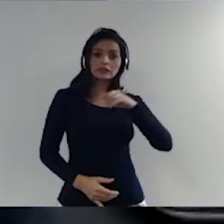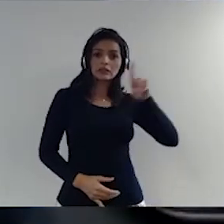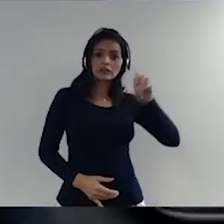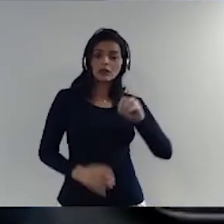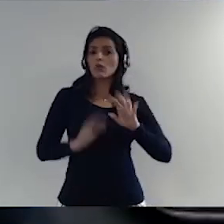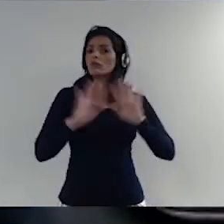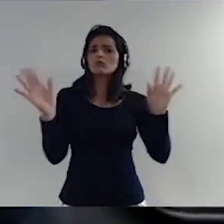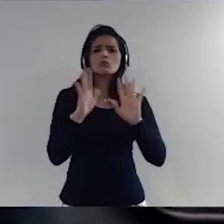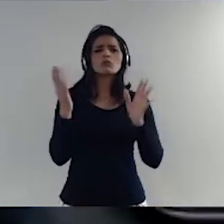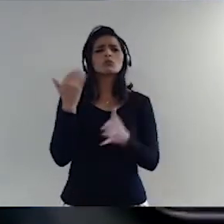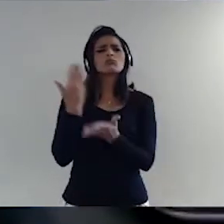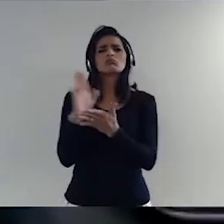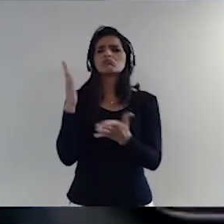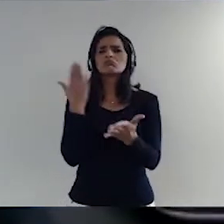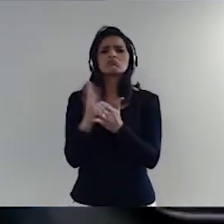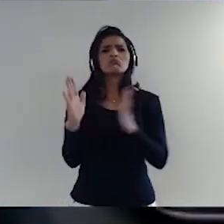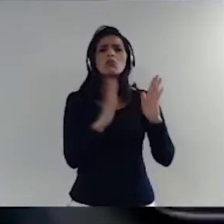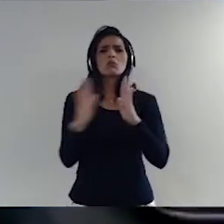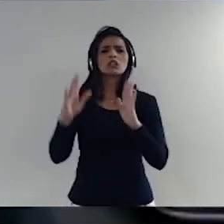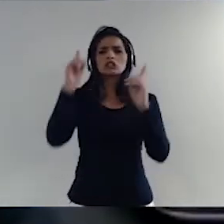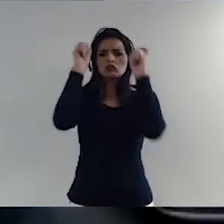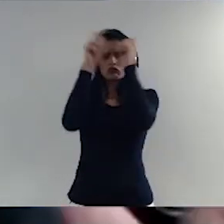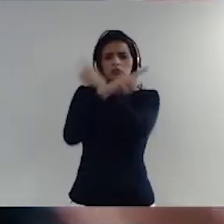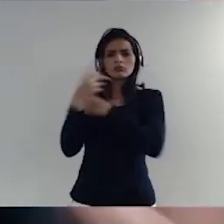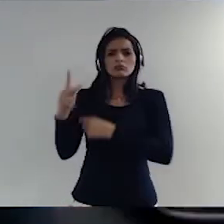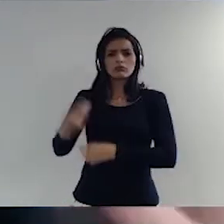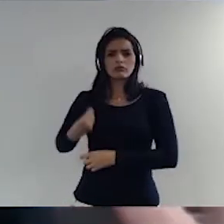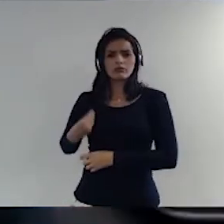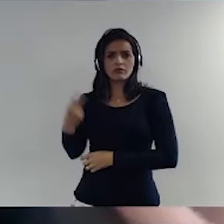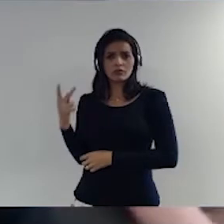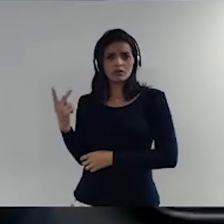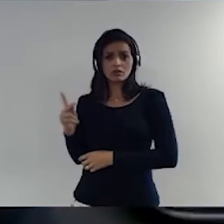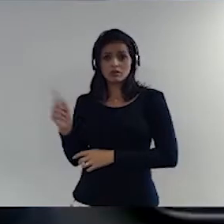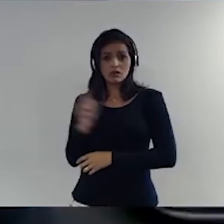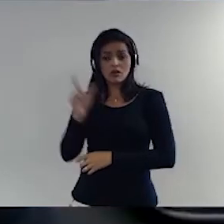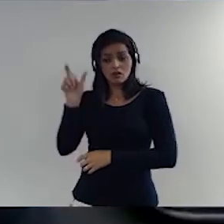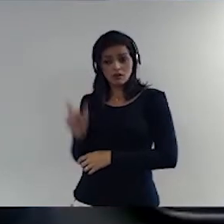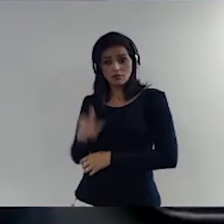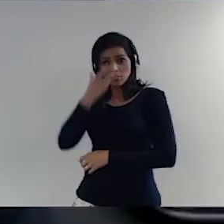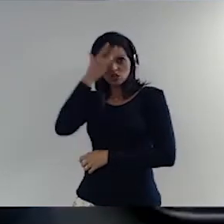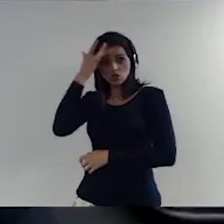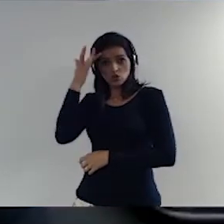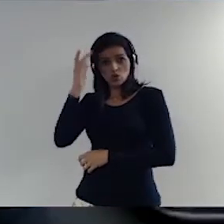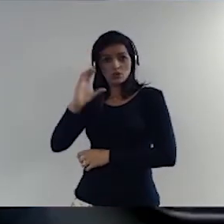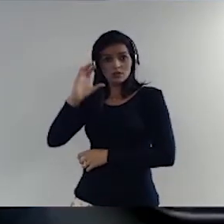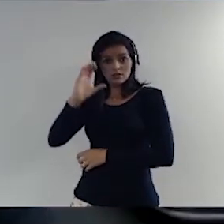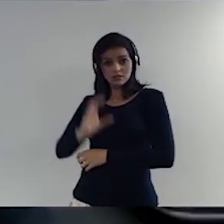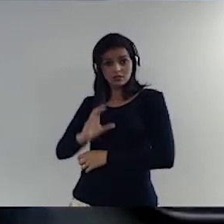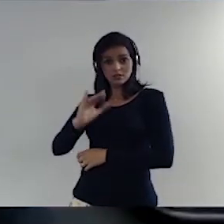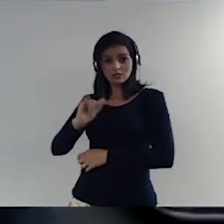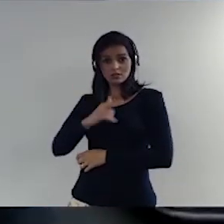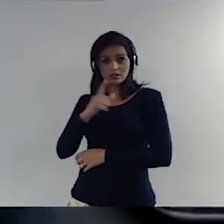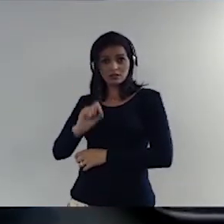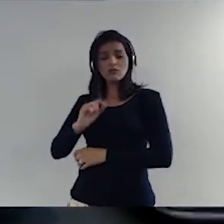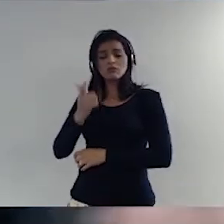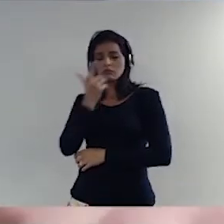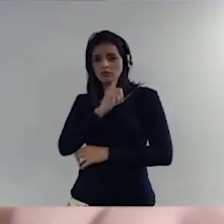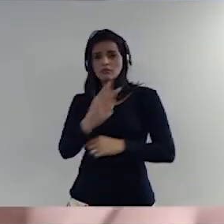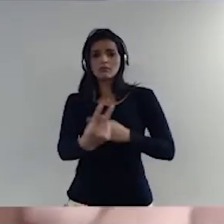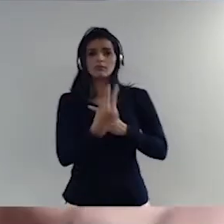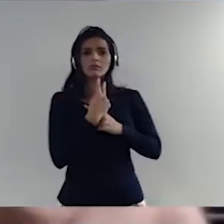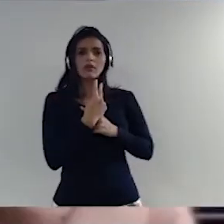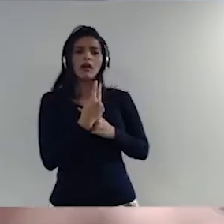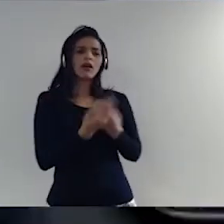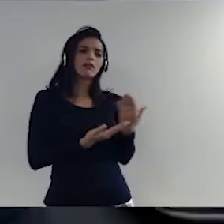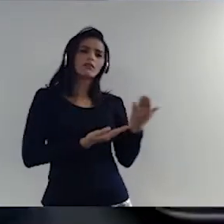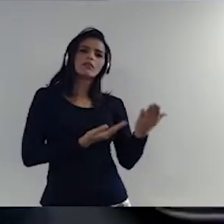de dificuldade que ele esteja a vivenciar, para que esse cidadão possa se defender, possa apresentar ao